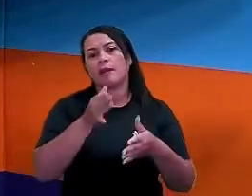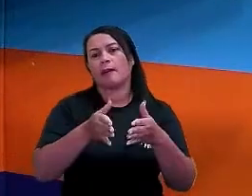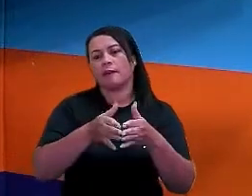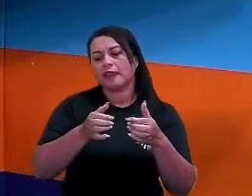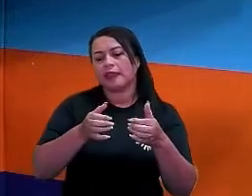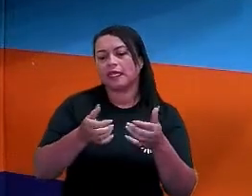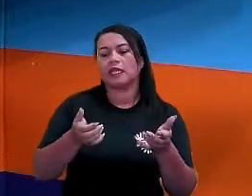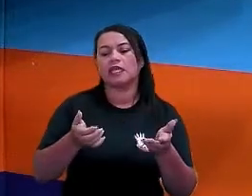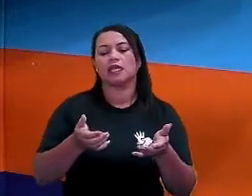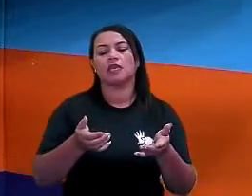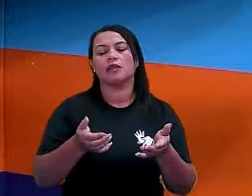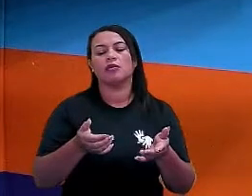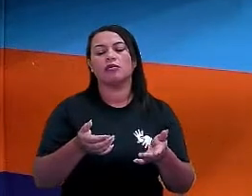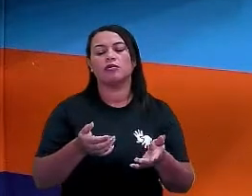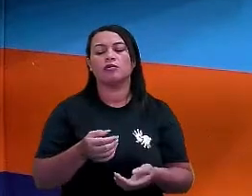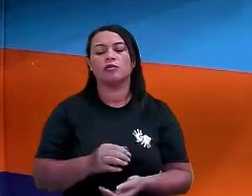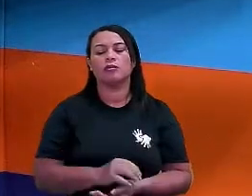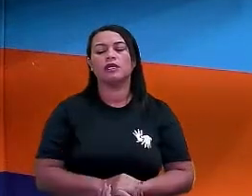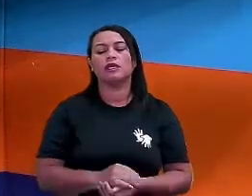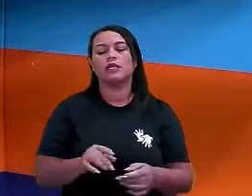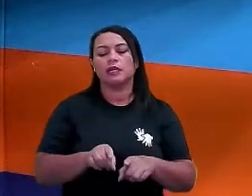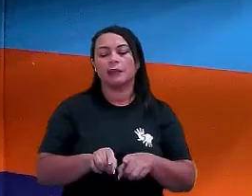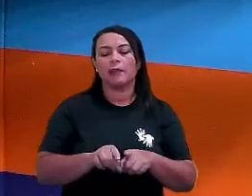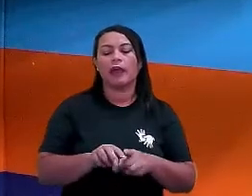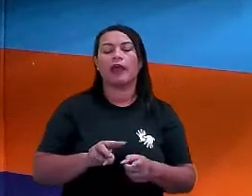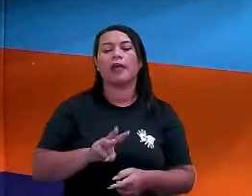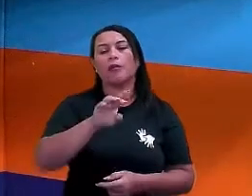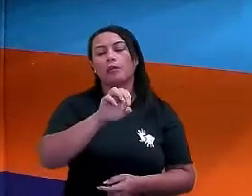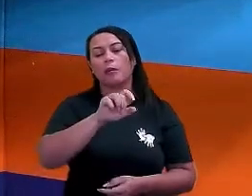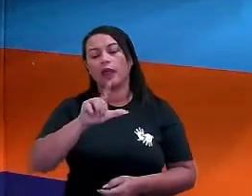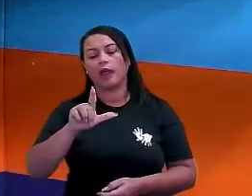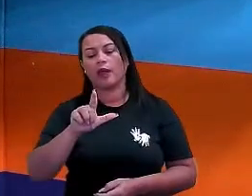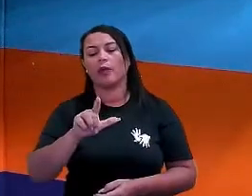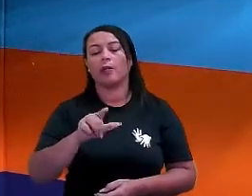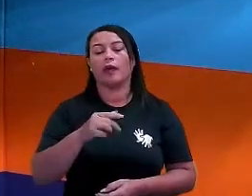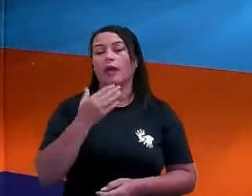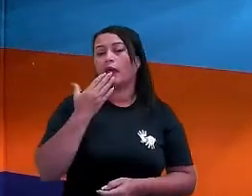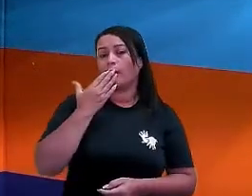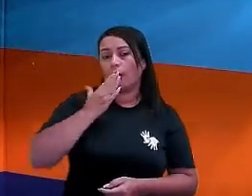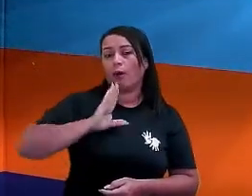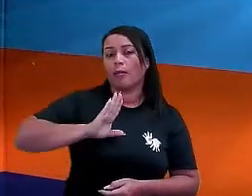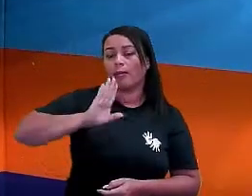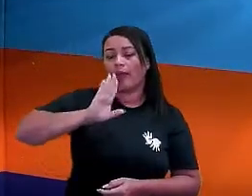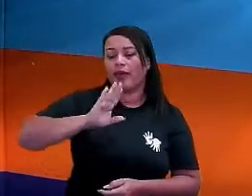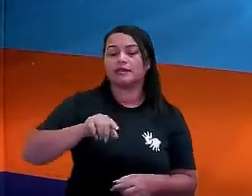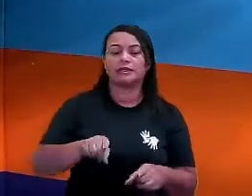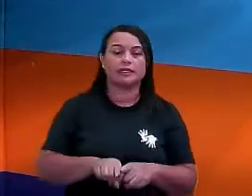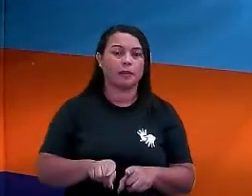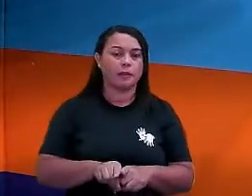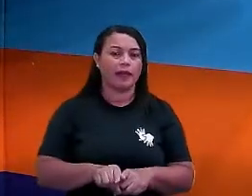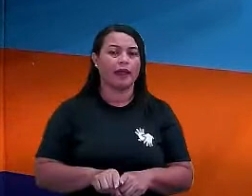eu posso usar o eu para fazer promessa, lembrando que a posição desse eu será sempre antes do